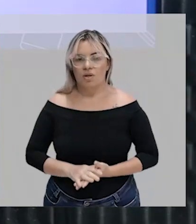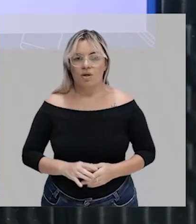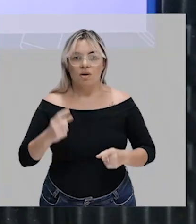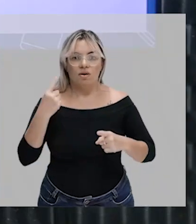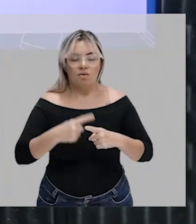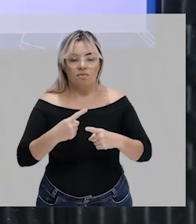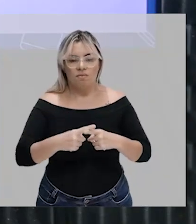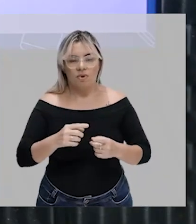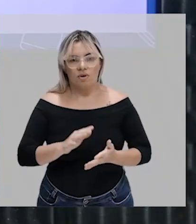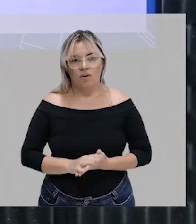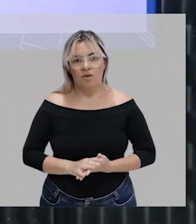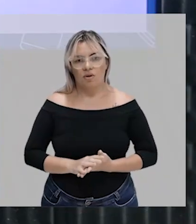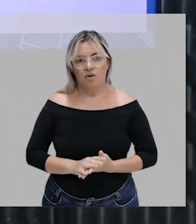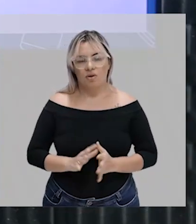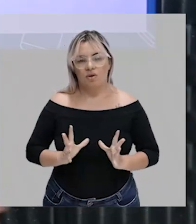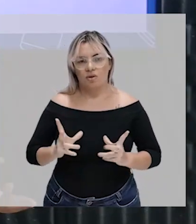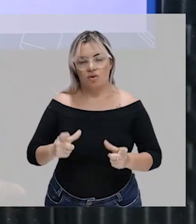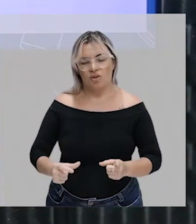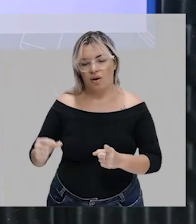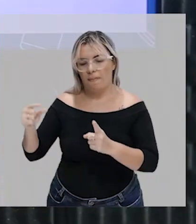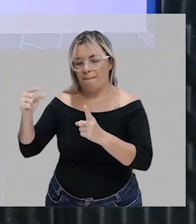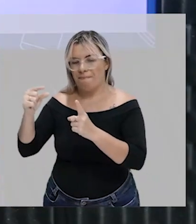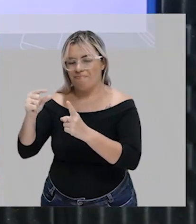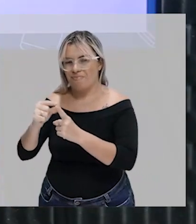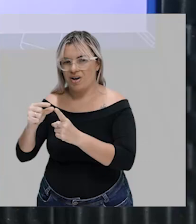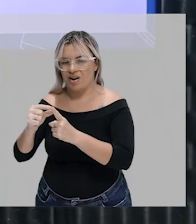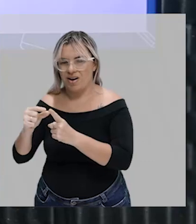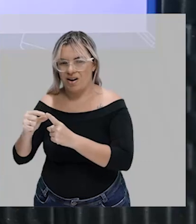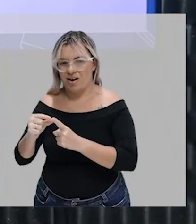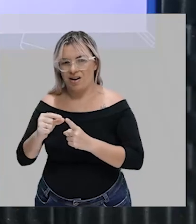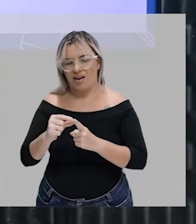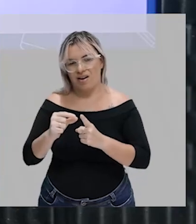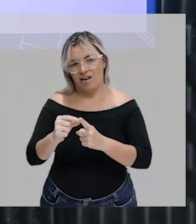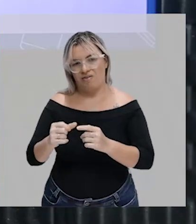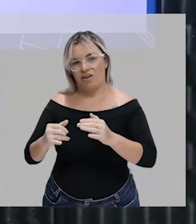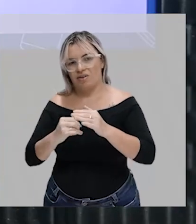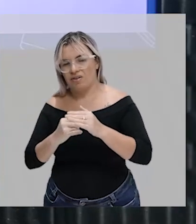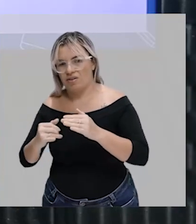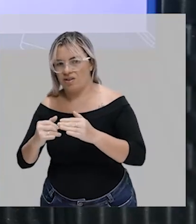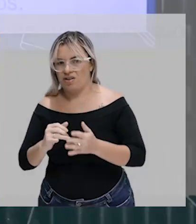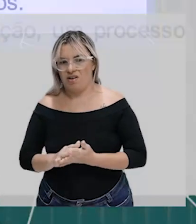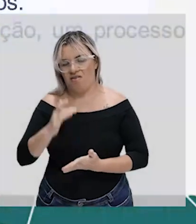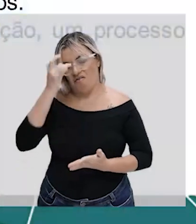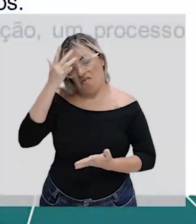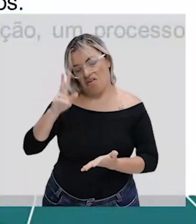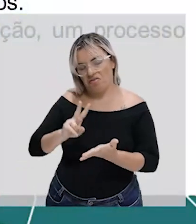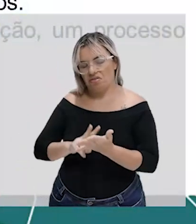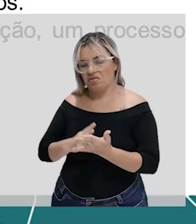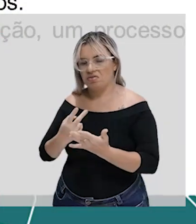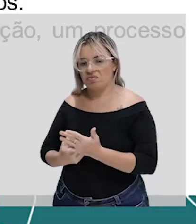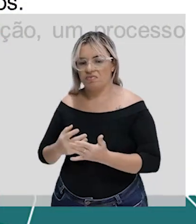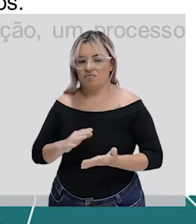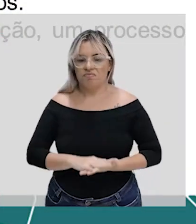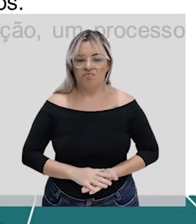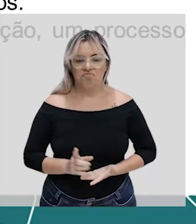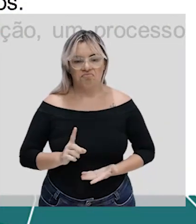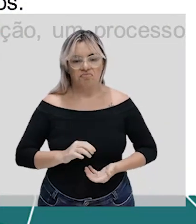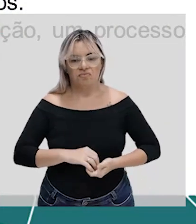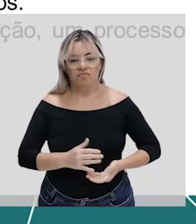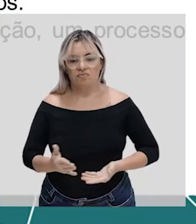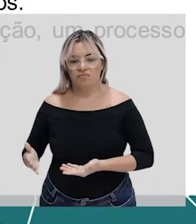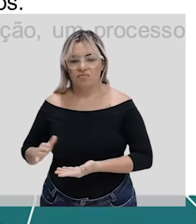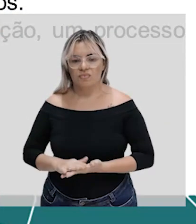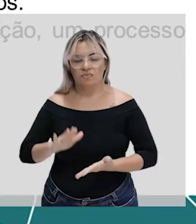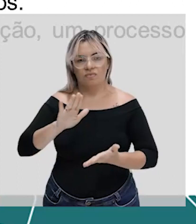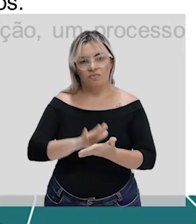toda palavra comum da linguagem coloquial é de fácil tradução. A interpretação de